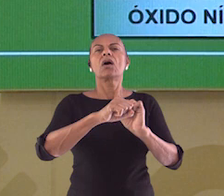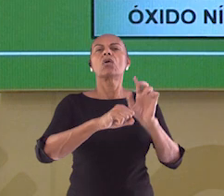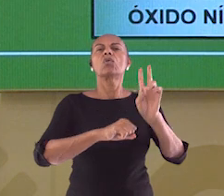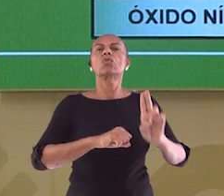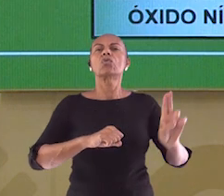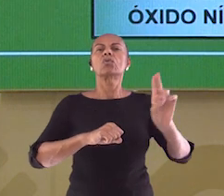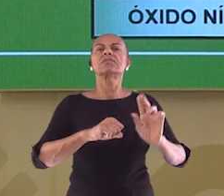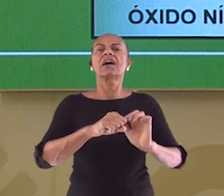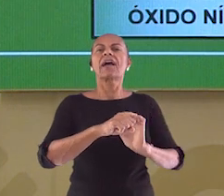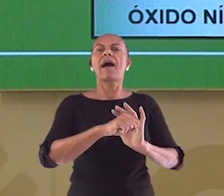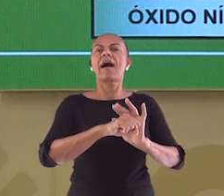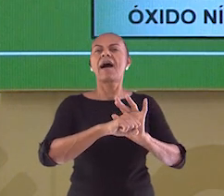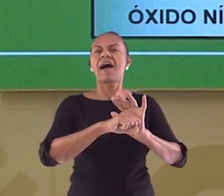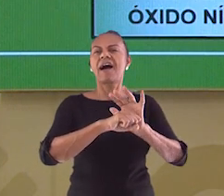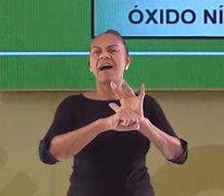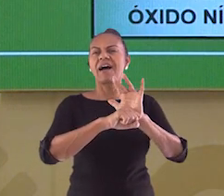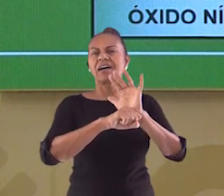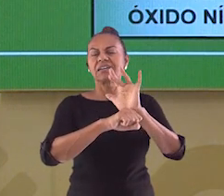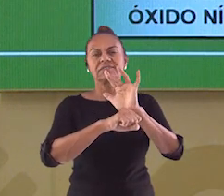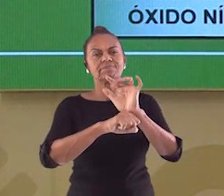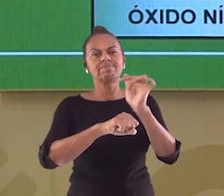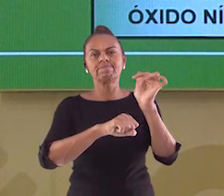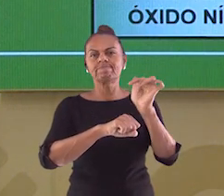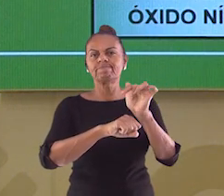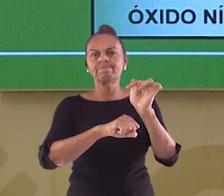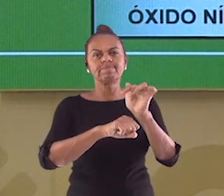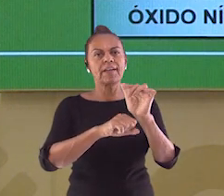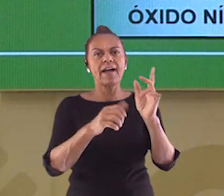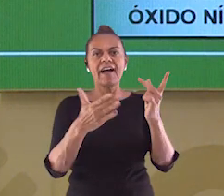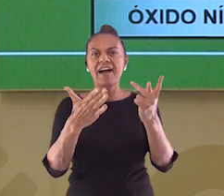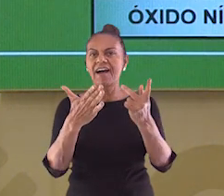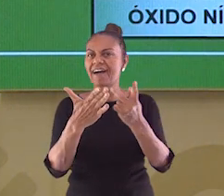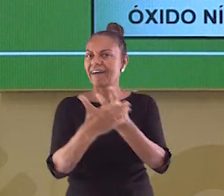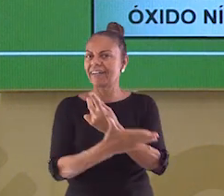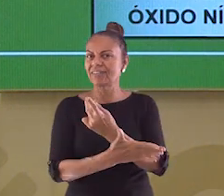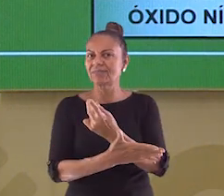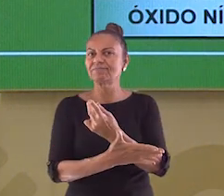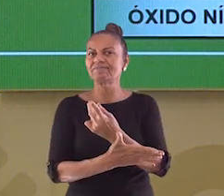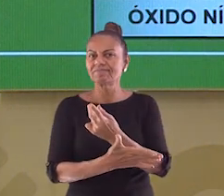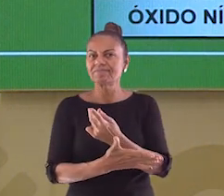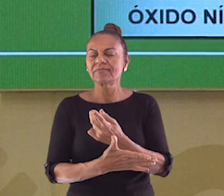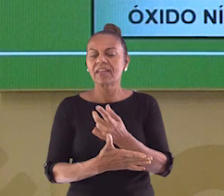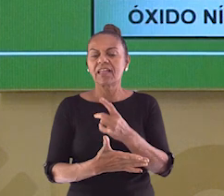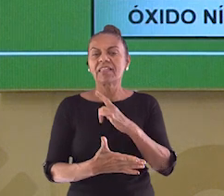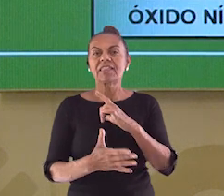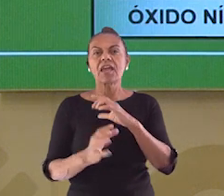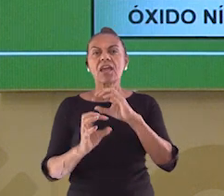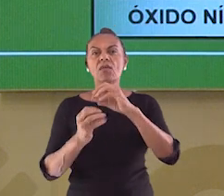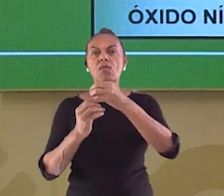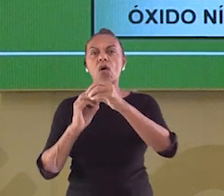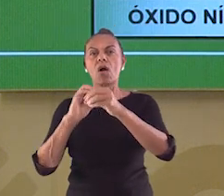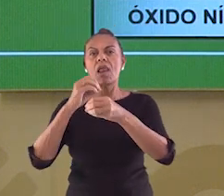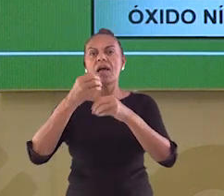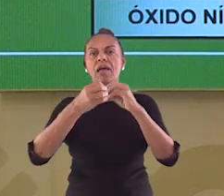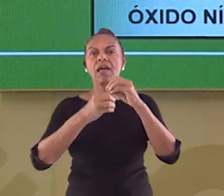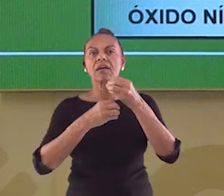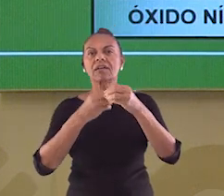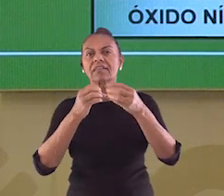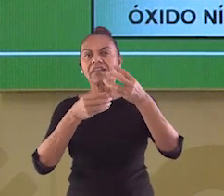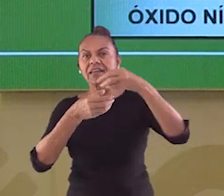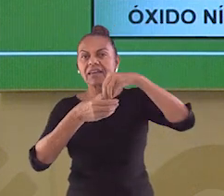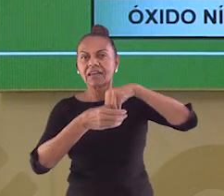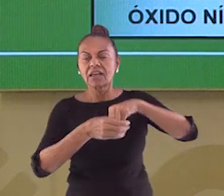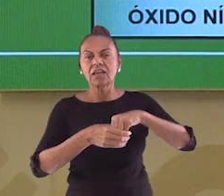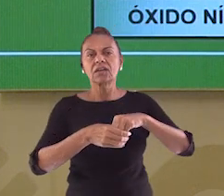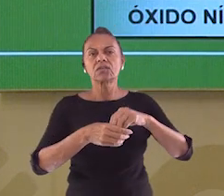as moléculas de ozônio. Quando liberados na atmosfera, esses gases que reagem rompendo as moléculas de